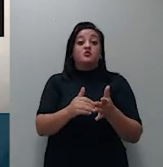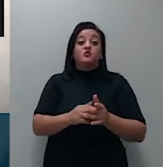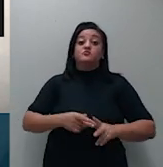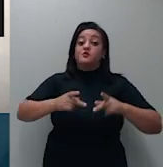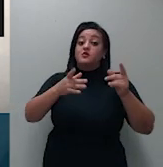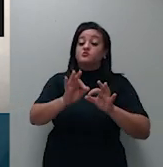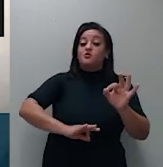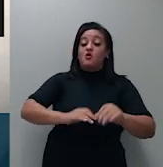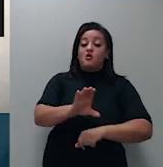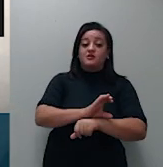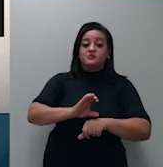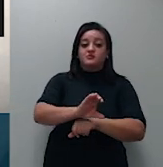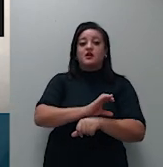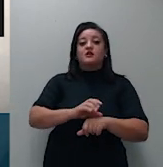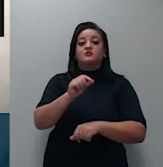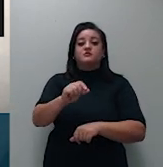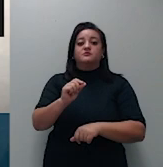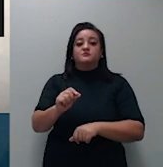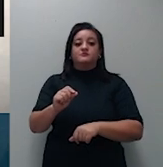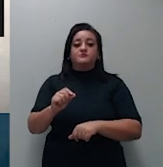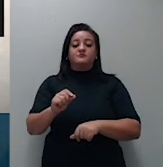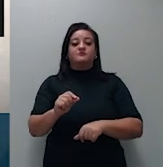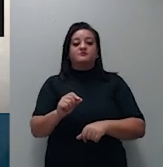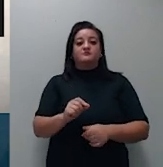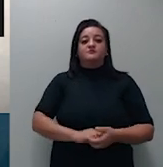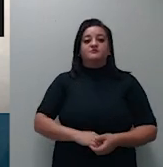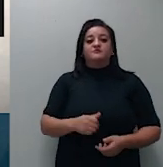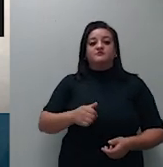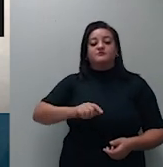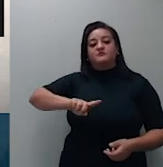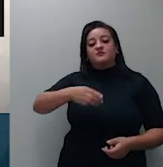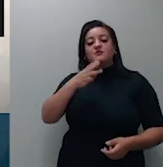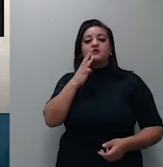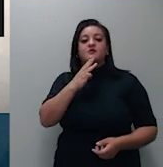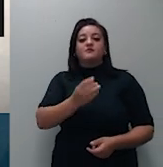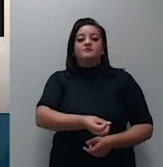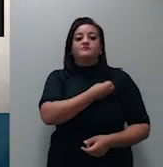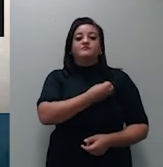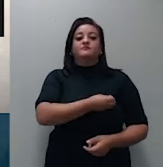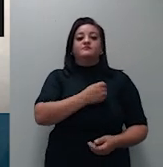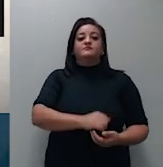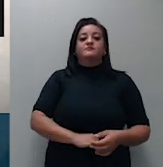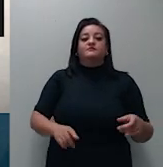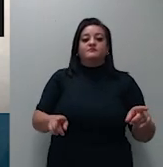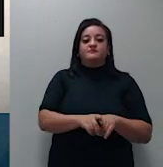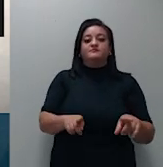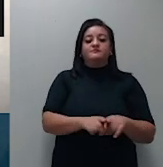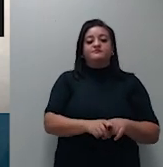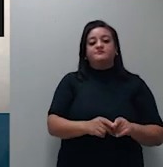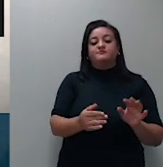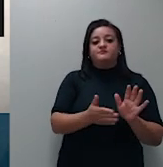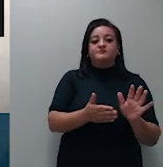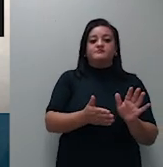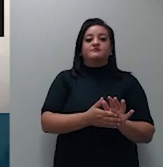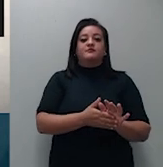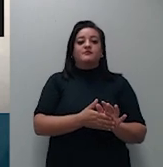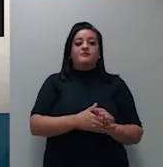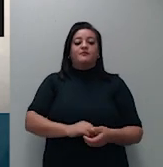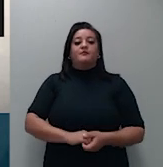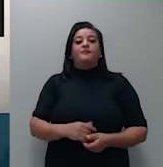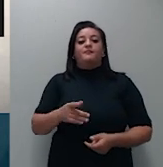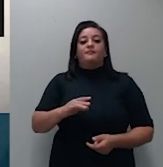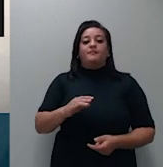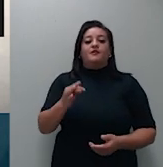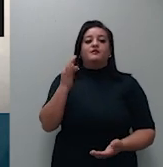que sempre fizeram as situações subjetivas existenciais como corolário do epicentro axiológico do